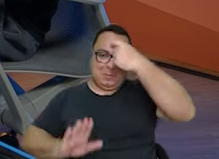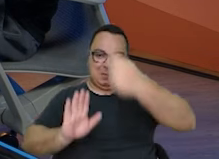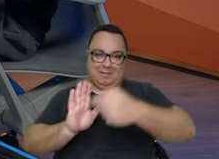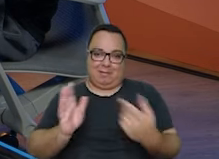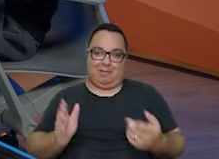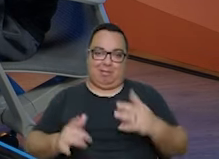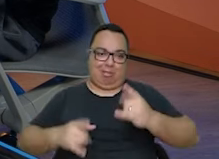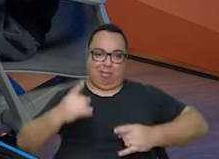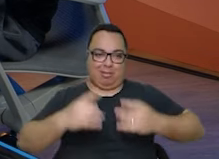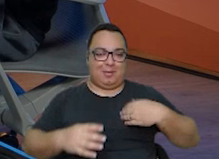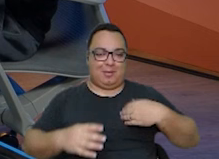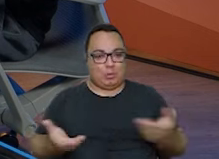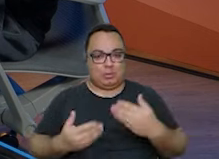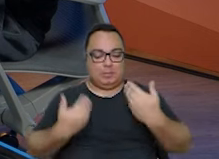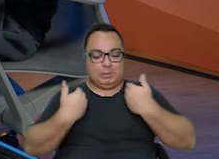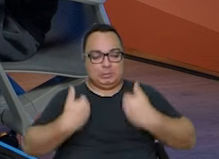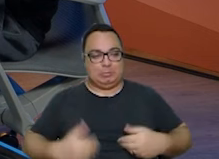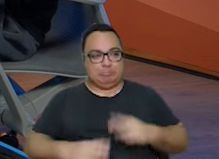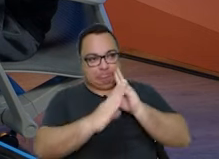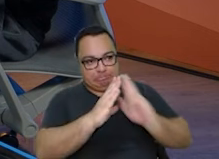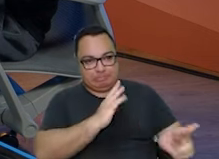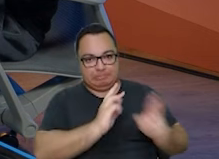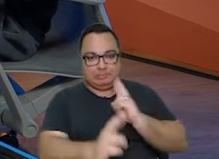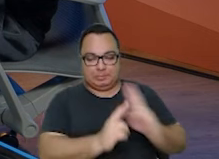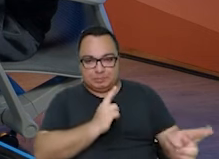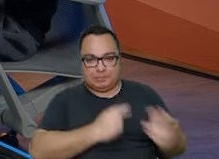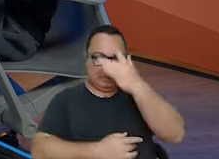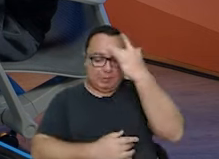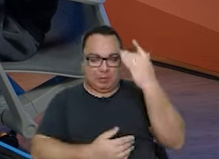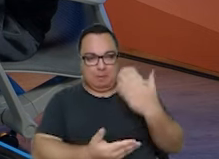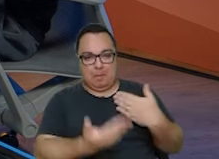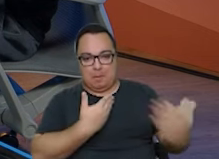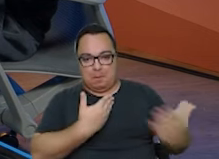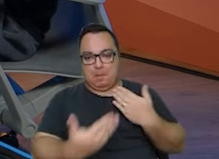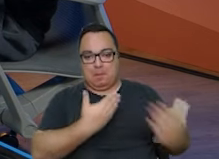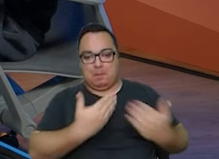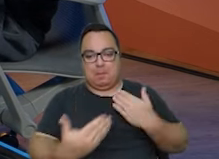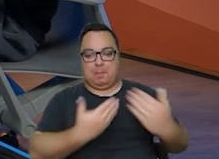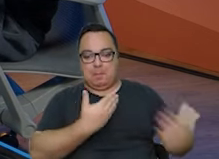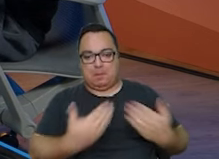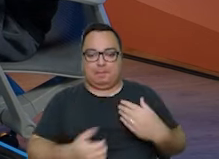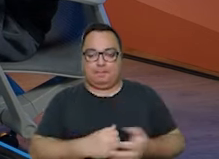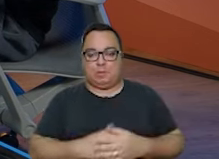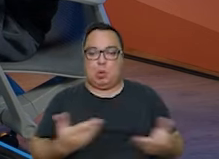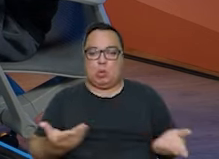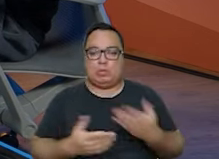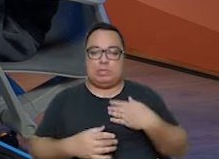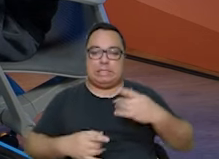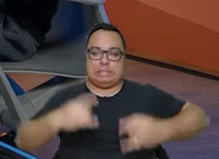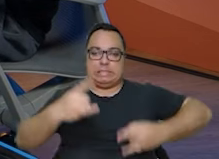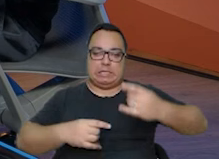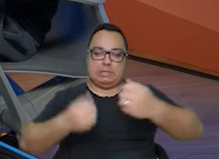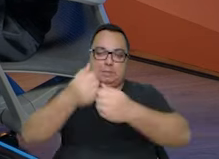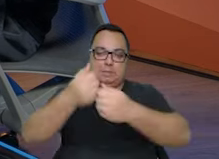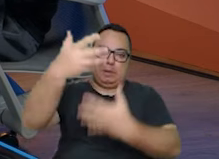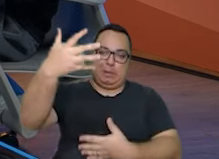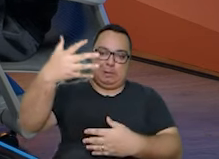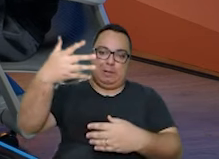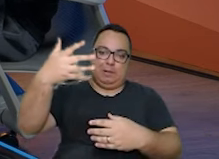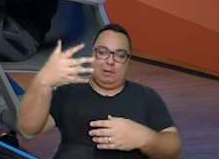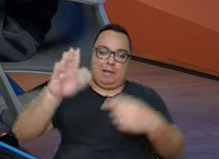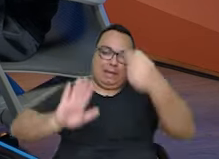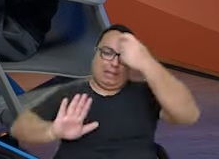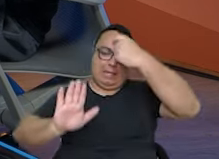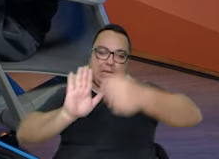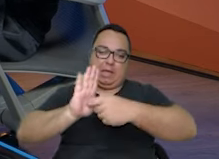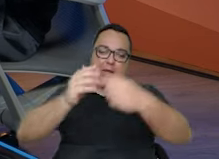a mensagem né então assim Acho que hoje no digital se fala muito de de chatbot né da questão do